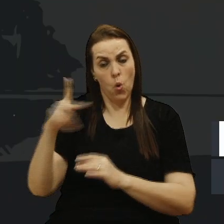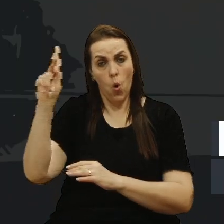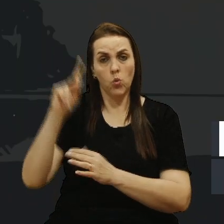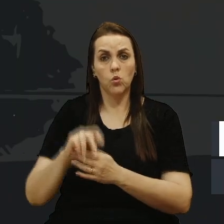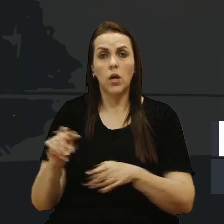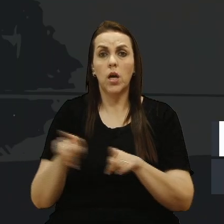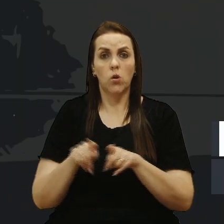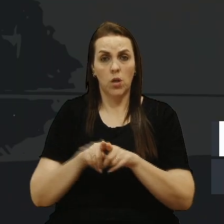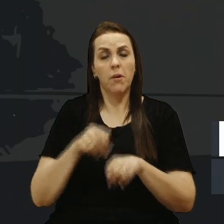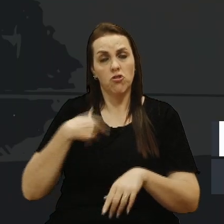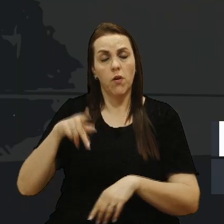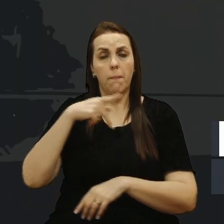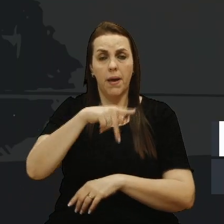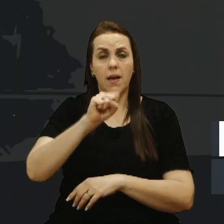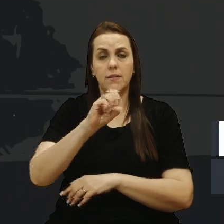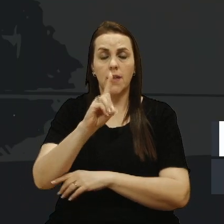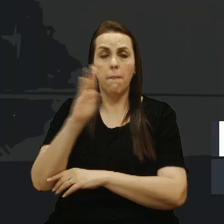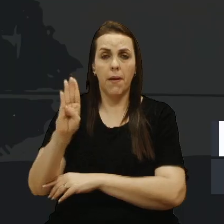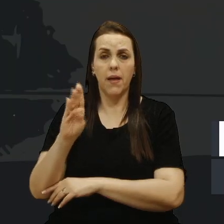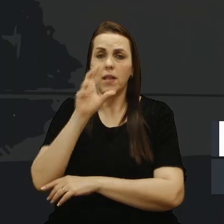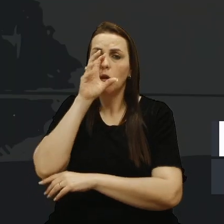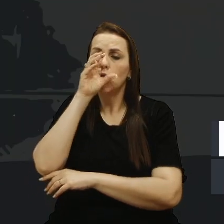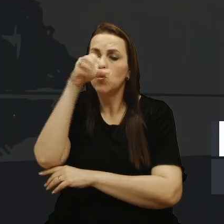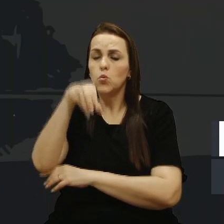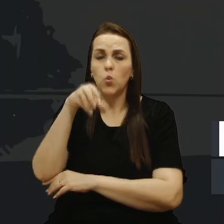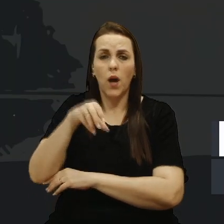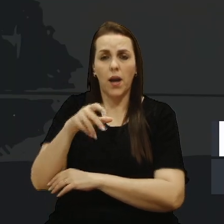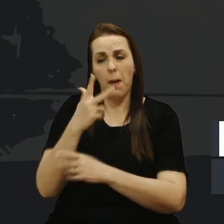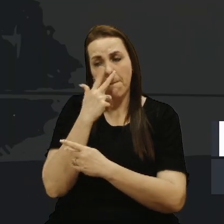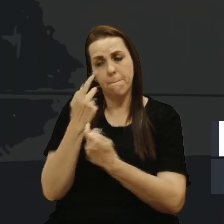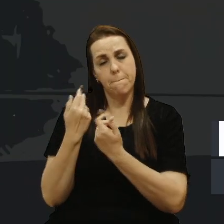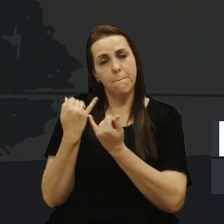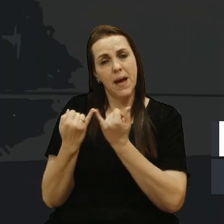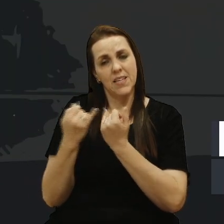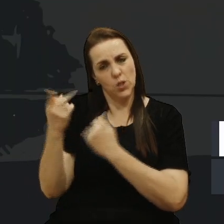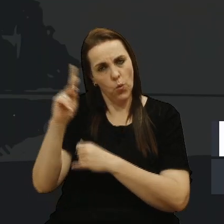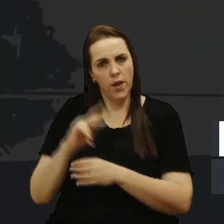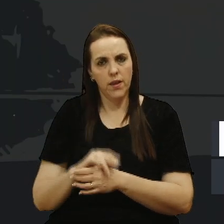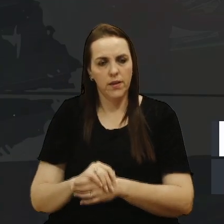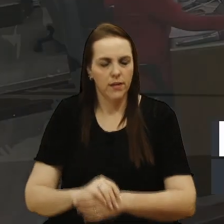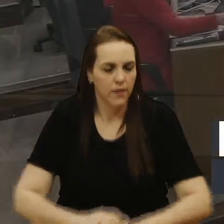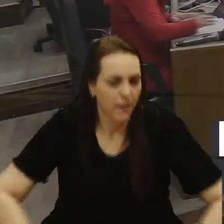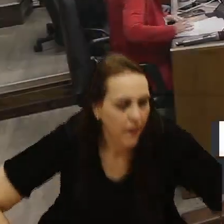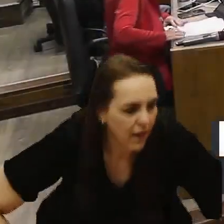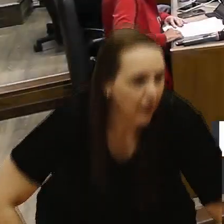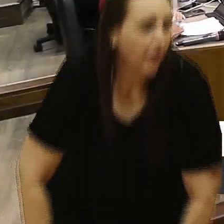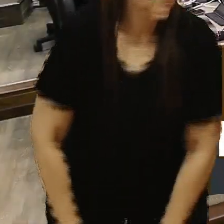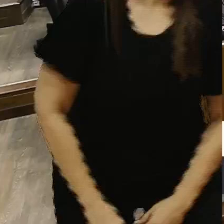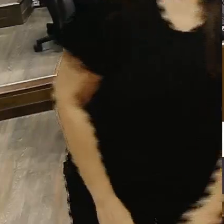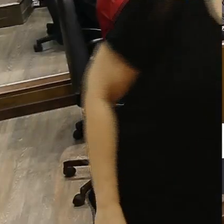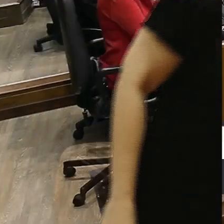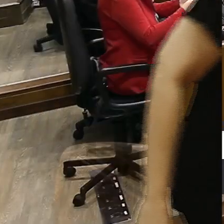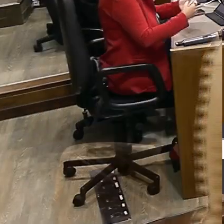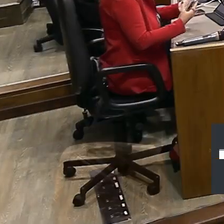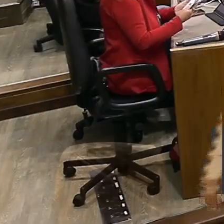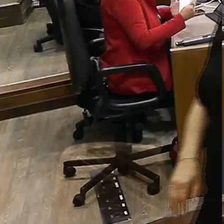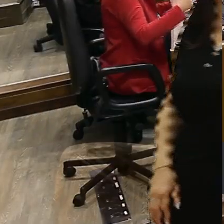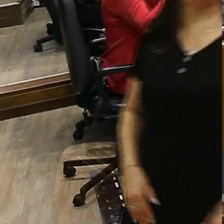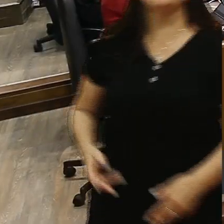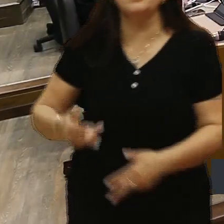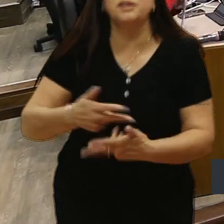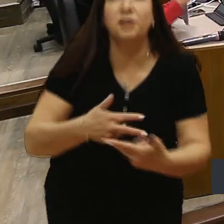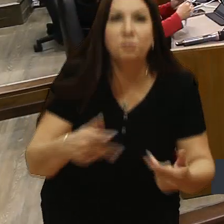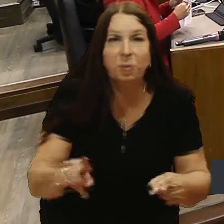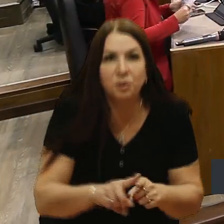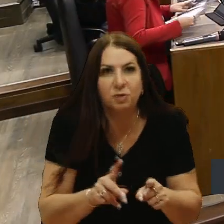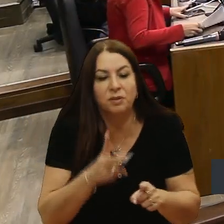fui, PSDB, que tem o Tucano, que é meio parecido. Vereadora Estela. Vereador, eu acho que tem muitas coisas a